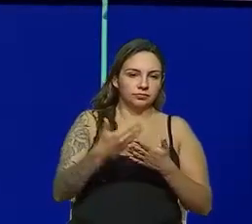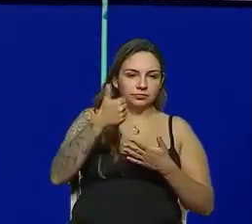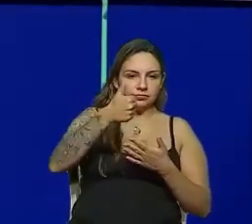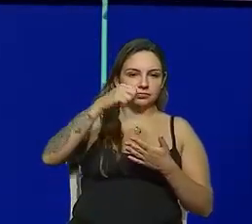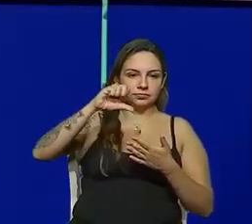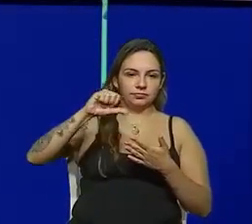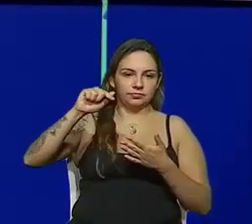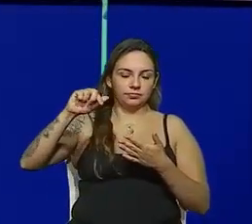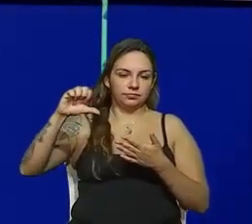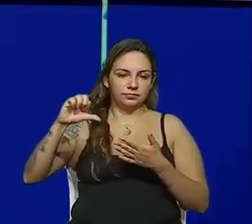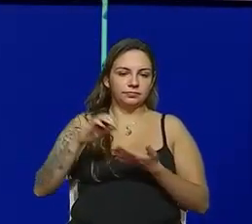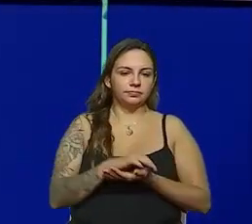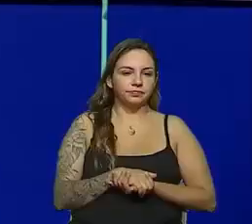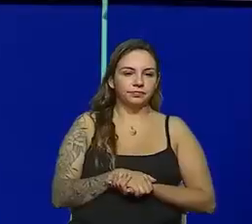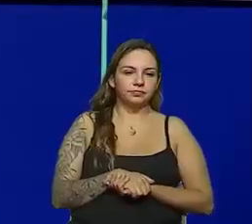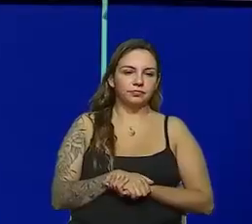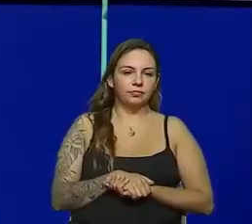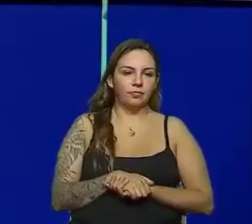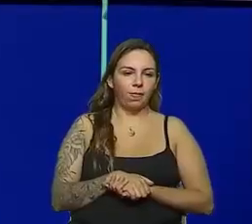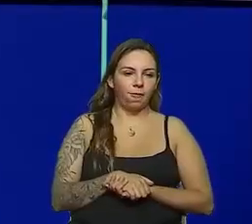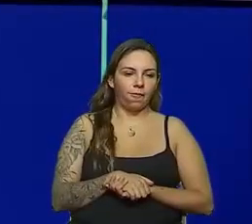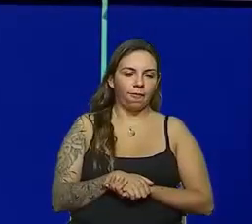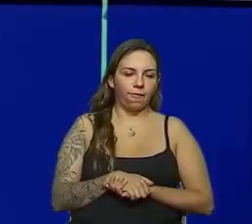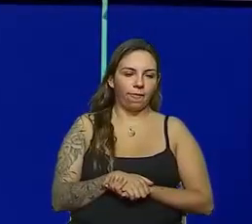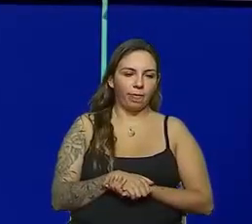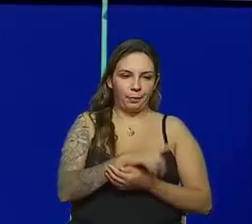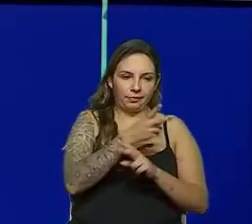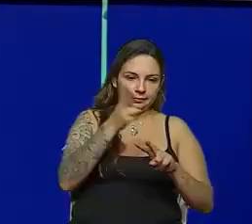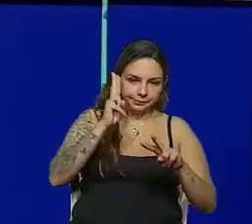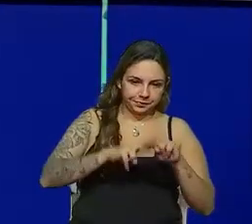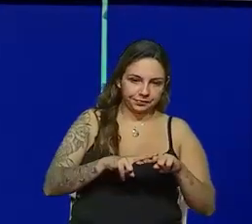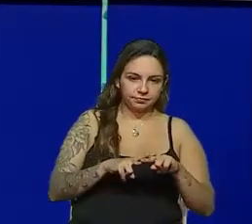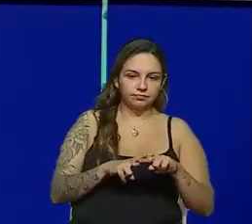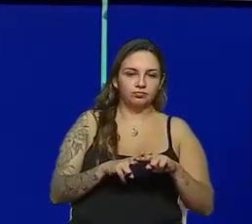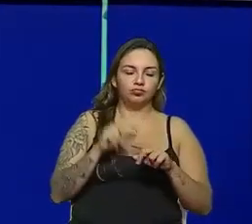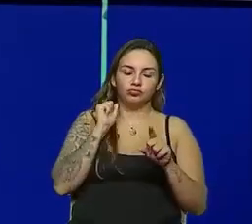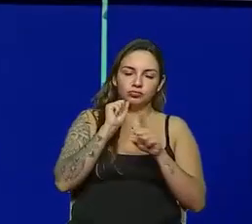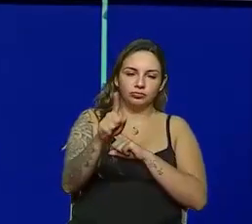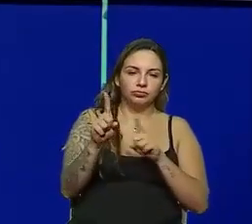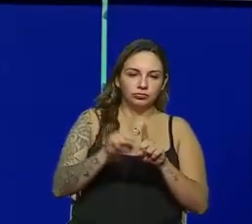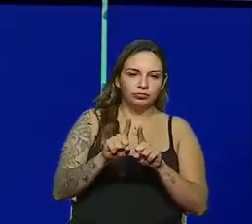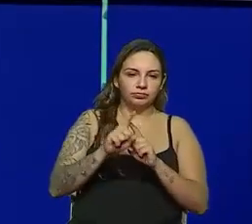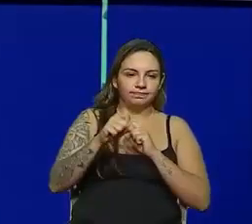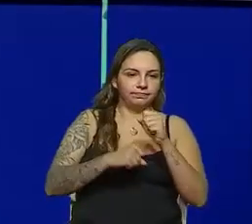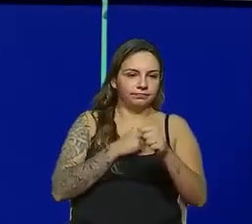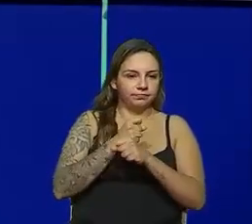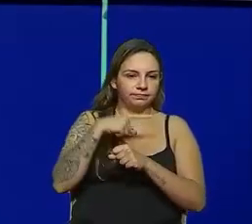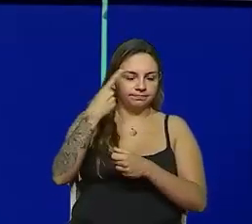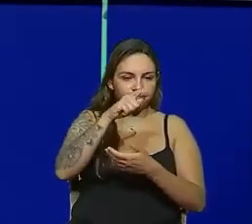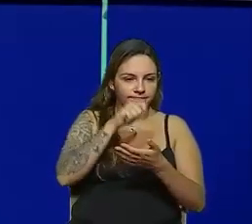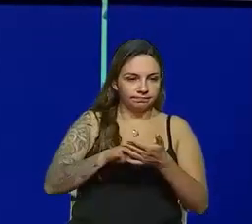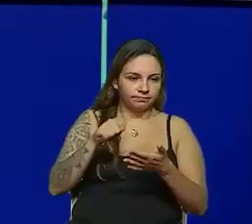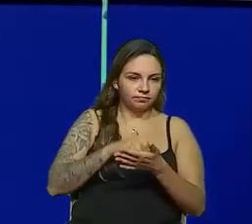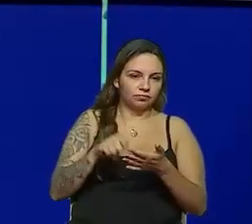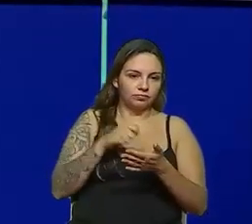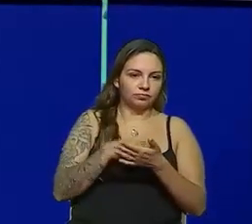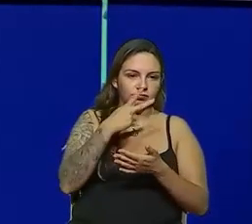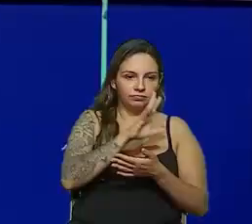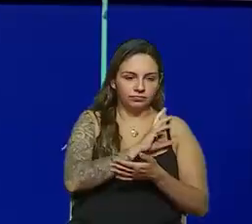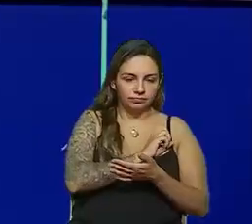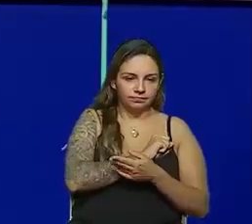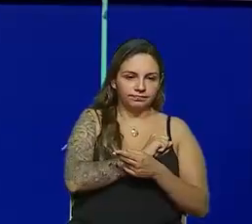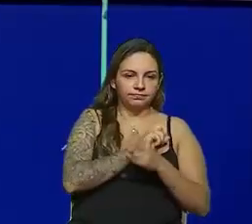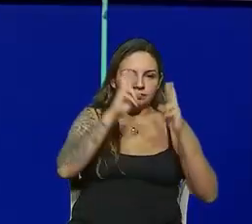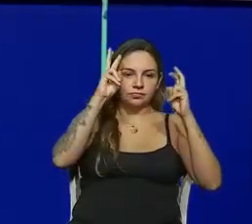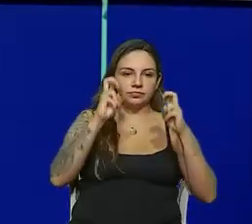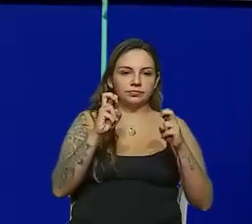de 1979. Ana Maria Machado foi presa, exilada, e anos depois escreveu em seus romances